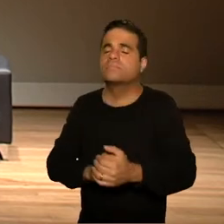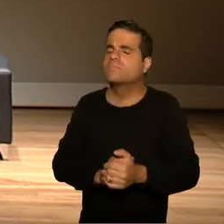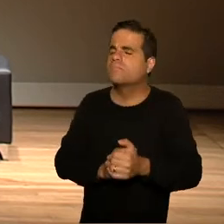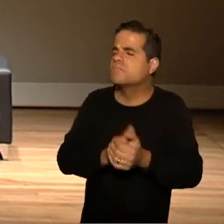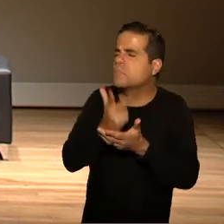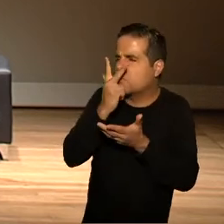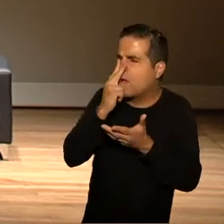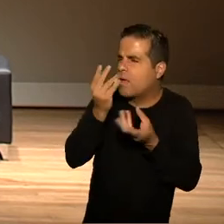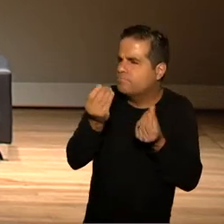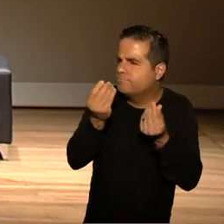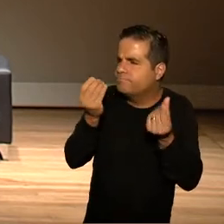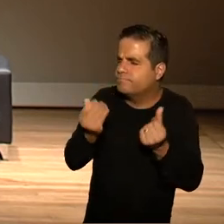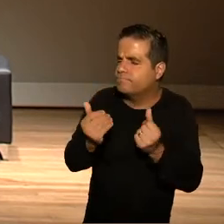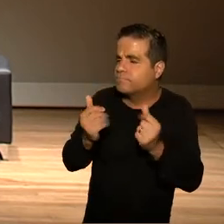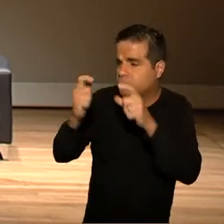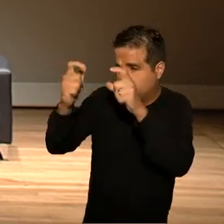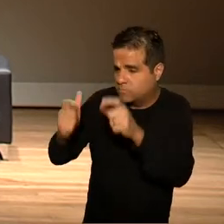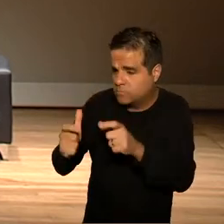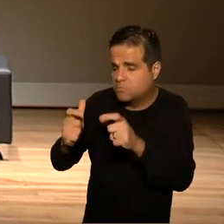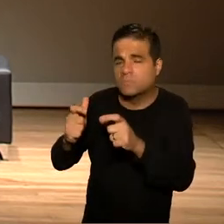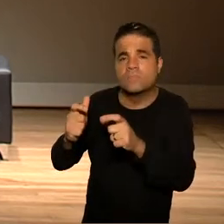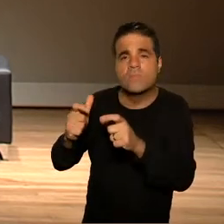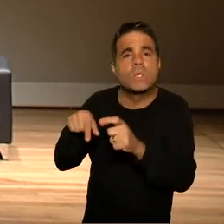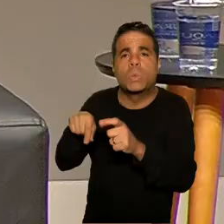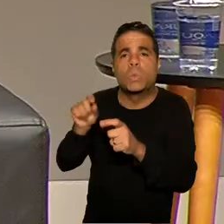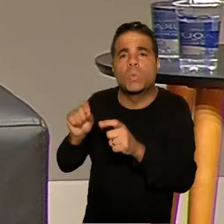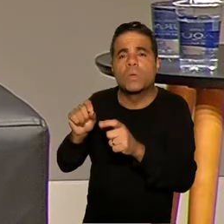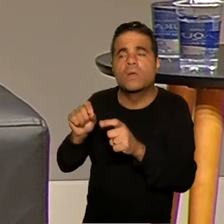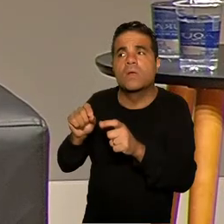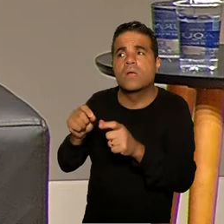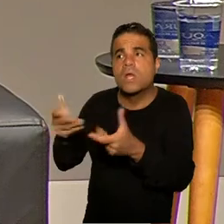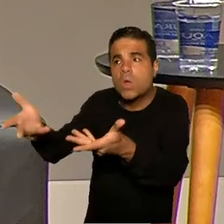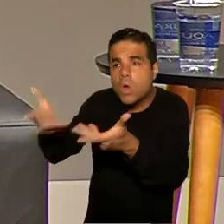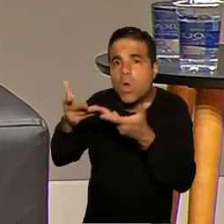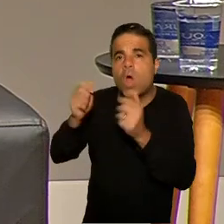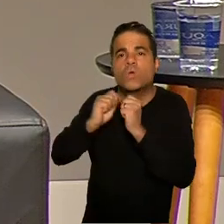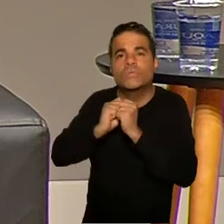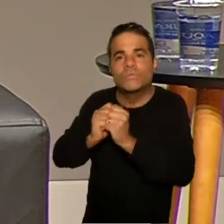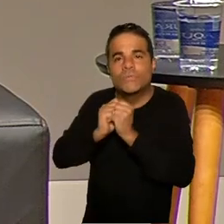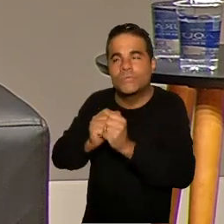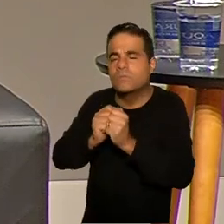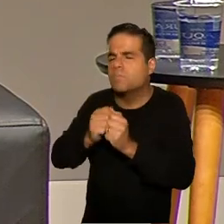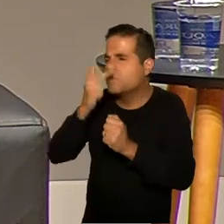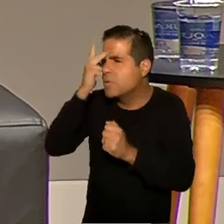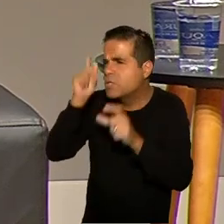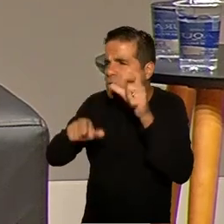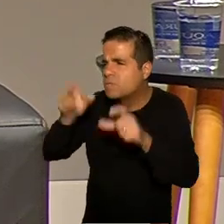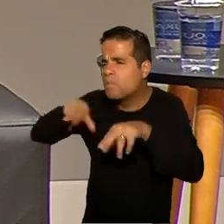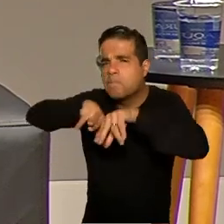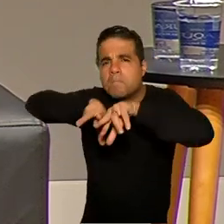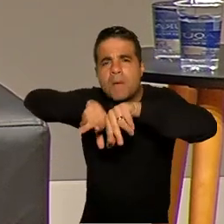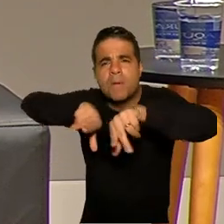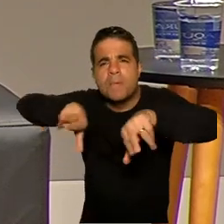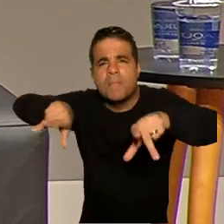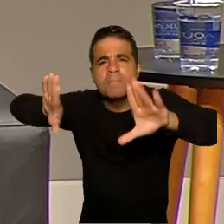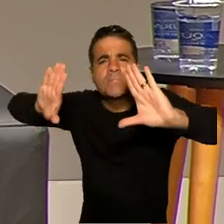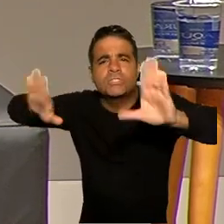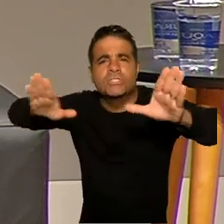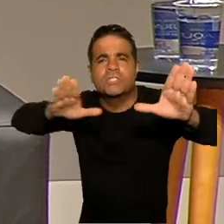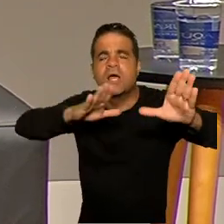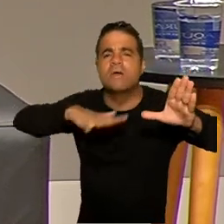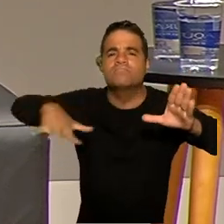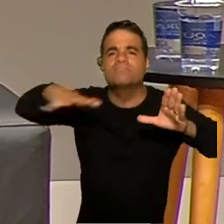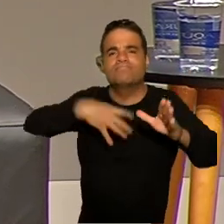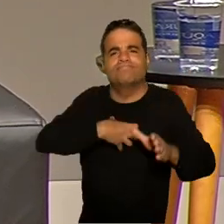espécie de residência mediativa ele convive com pessoas as mais distintas e vivencia